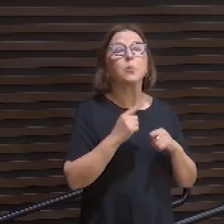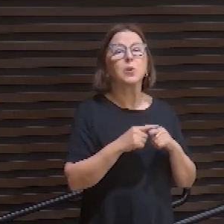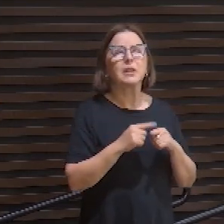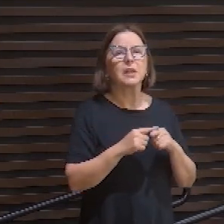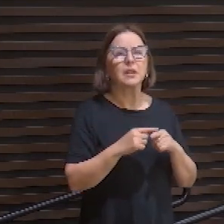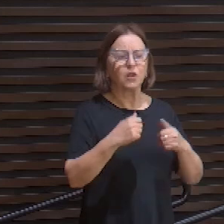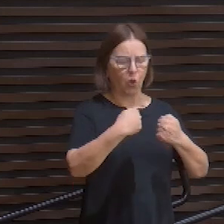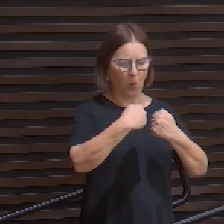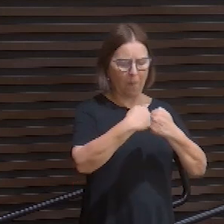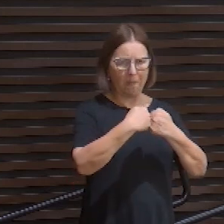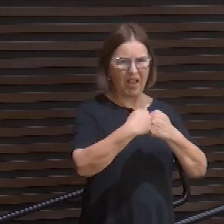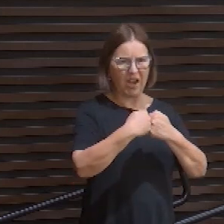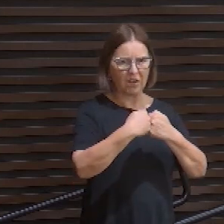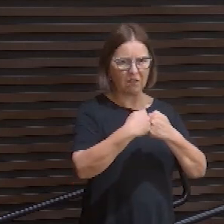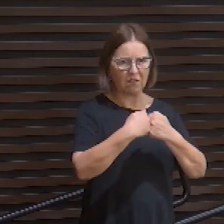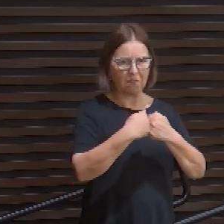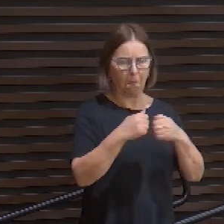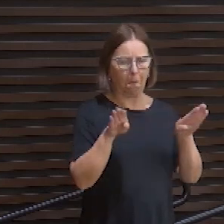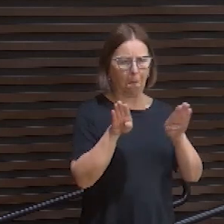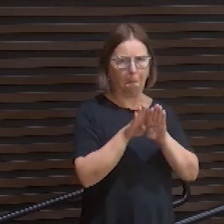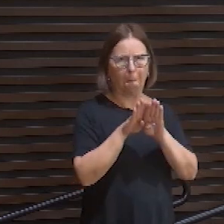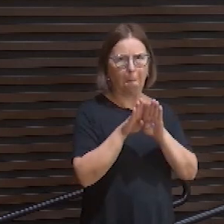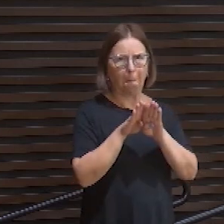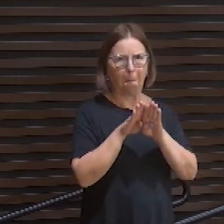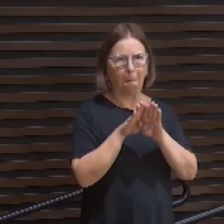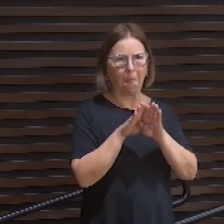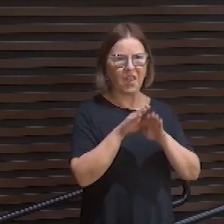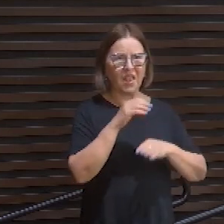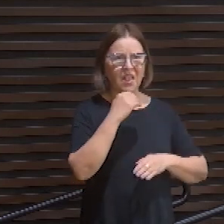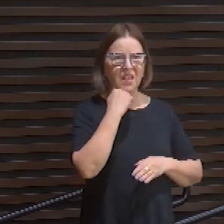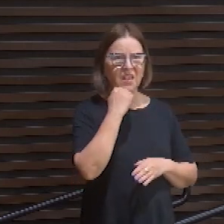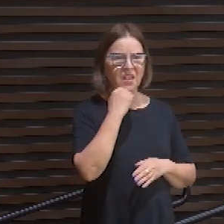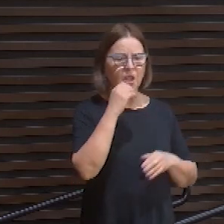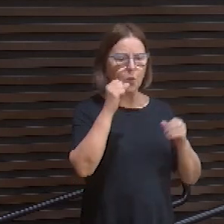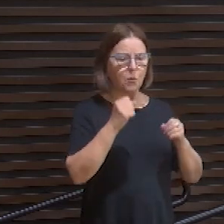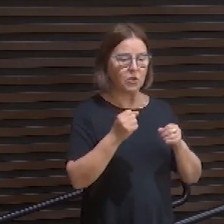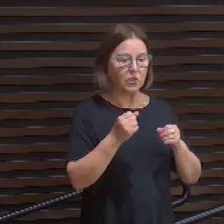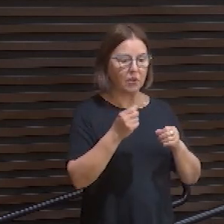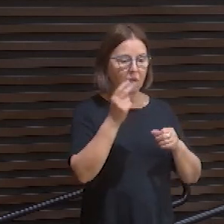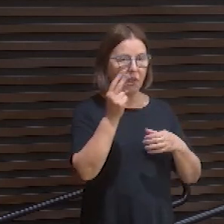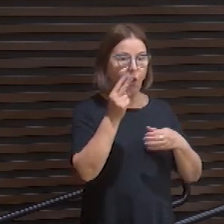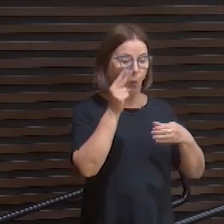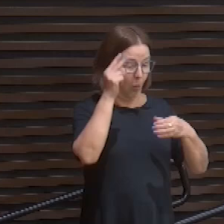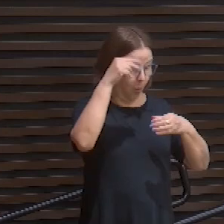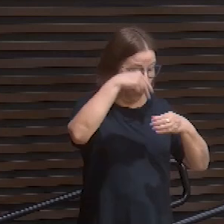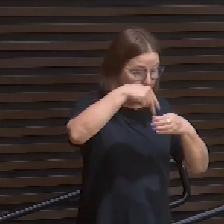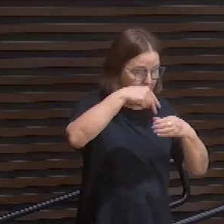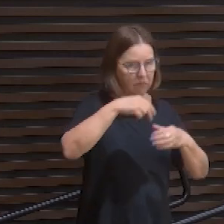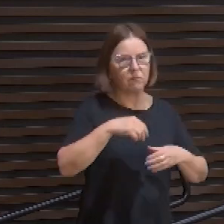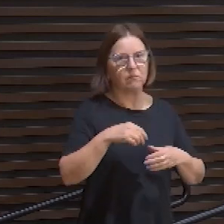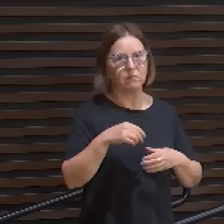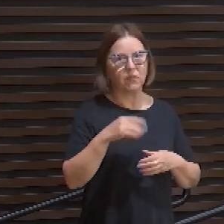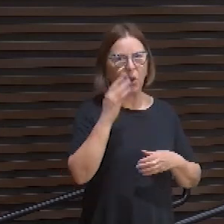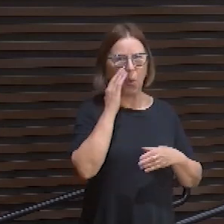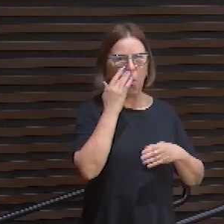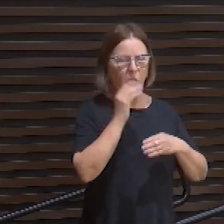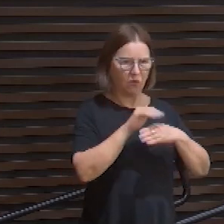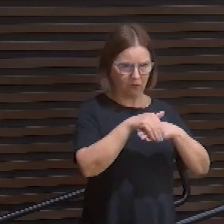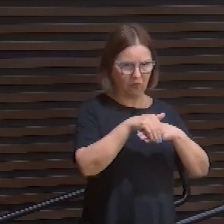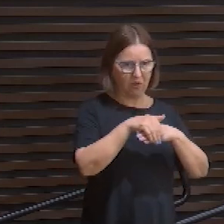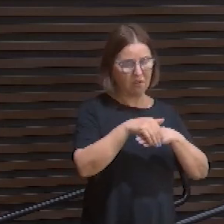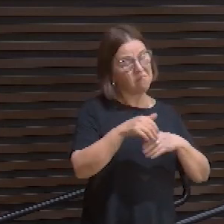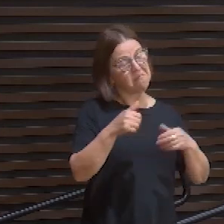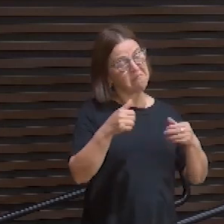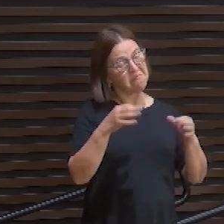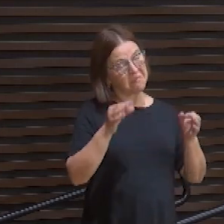arca que era fechada, que ninguém podia olhar para dentro dela. Ouro por fora, tudo bem,